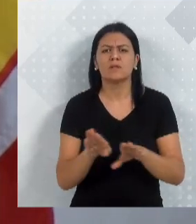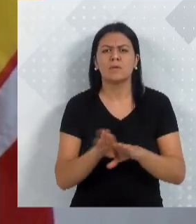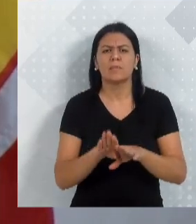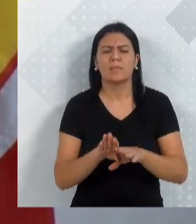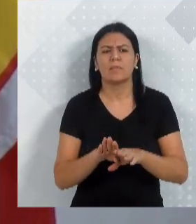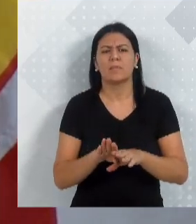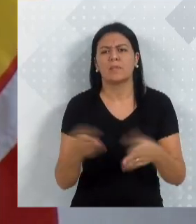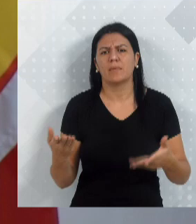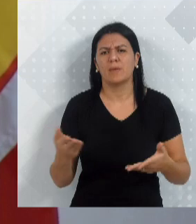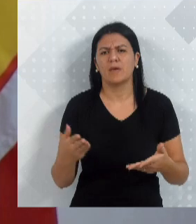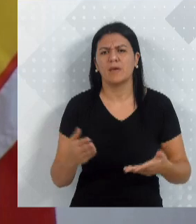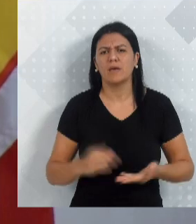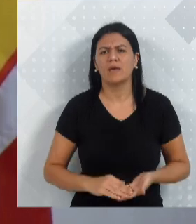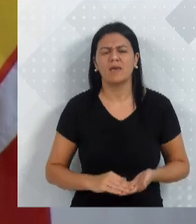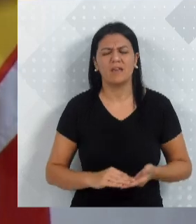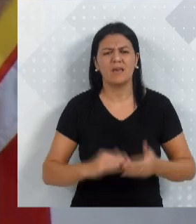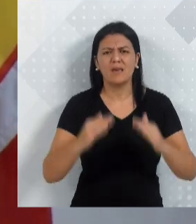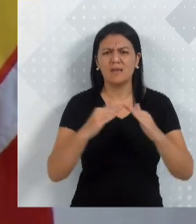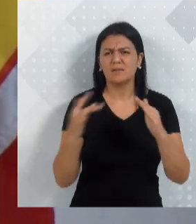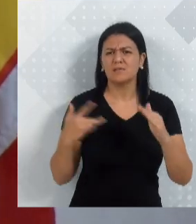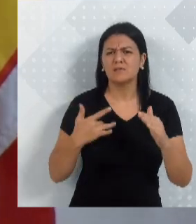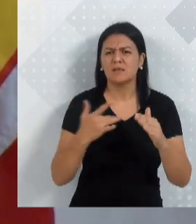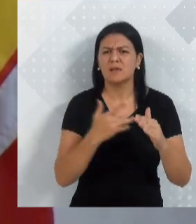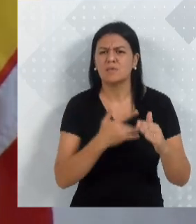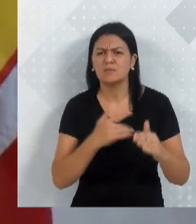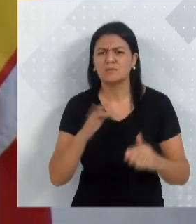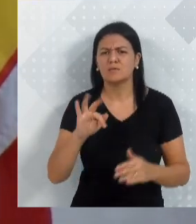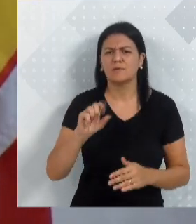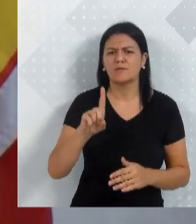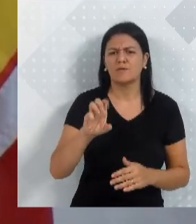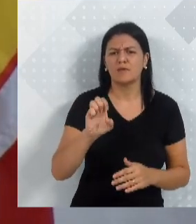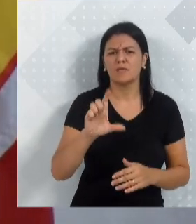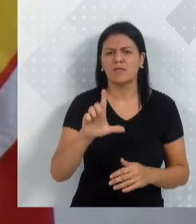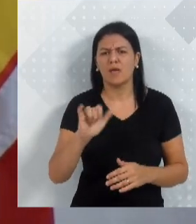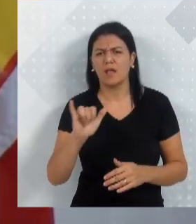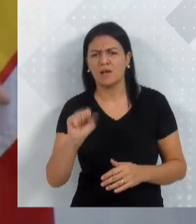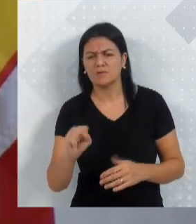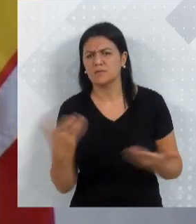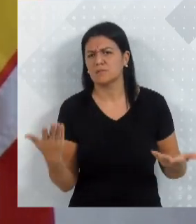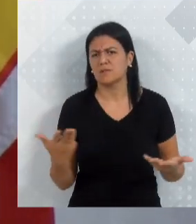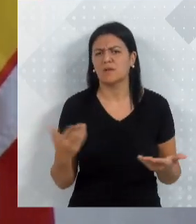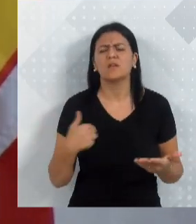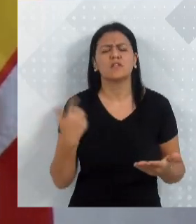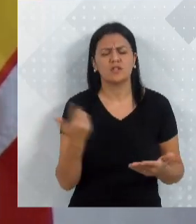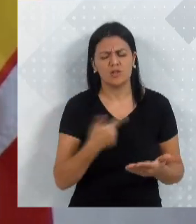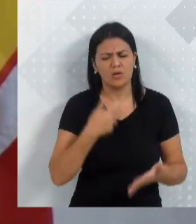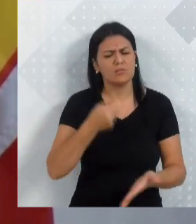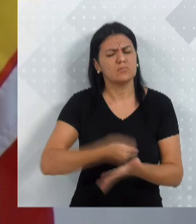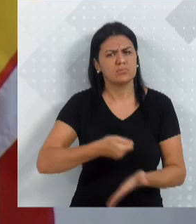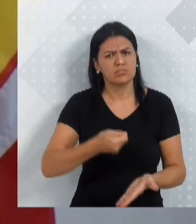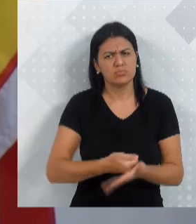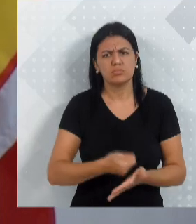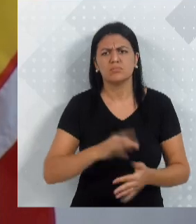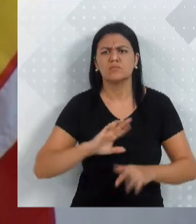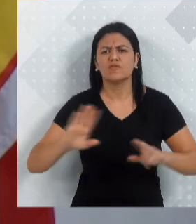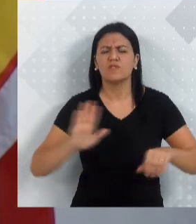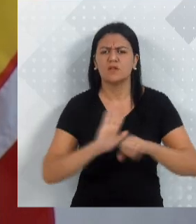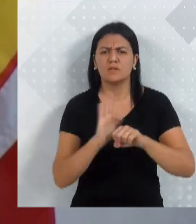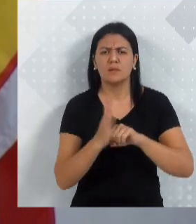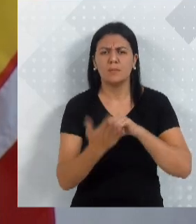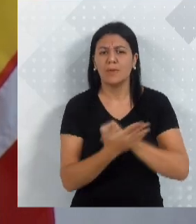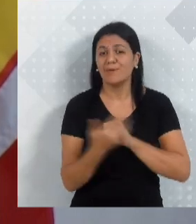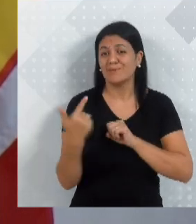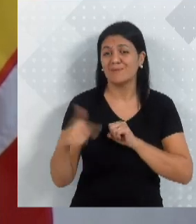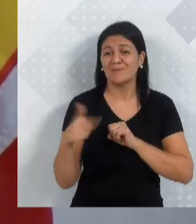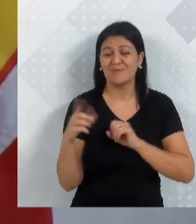unidade de saúde, e tantos outros locais, o próprio Nair Neves, tantos outros, nós vamos continuar lutando, nos mais diferentes bairros, onde ainda não tem o atendimento